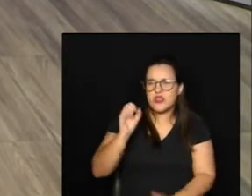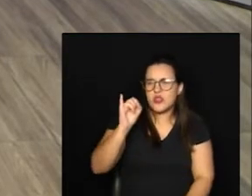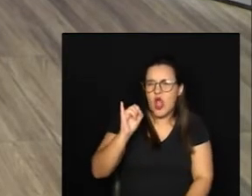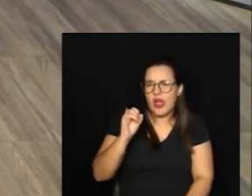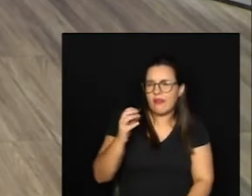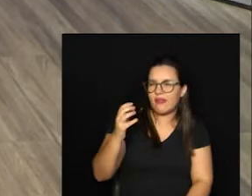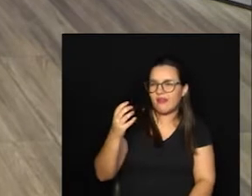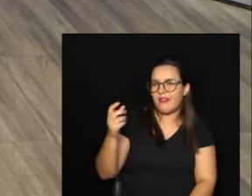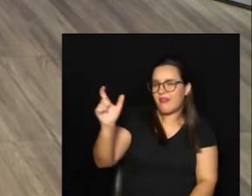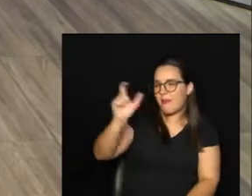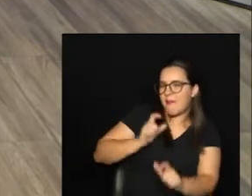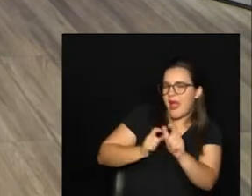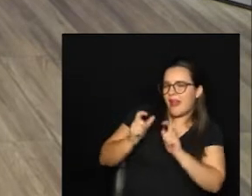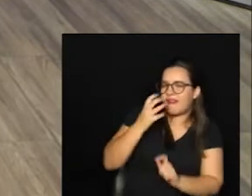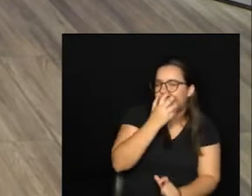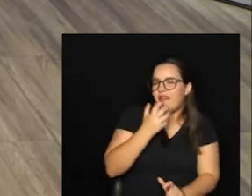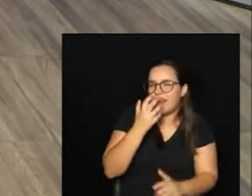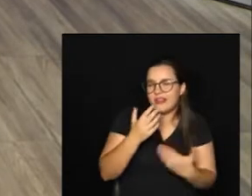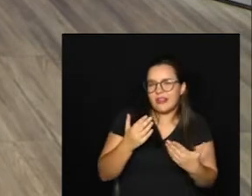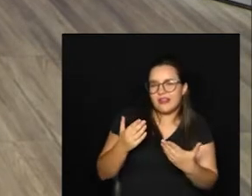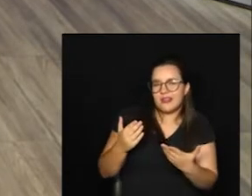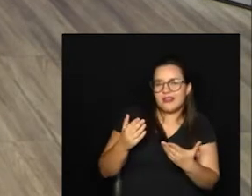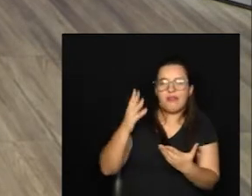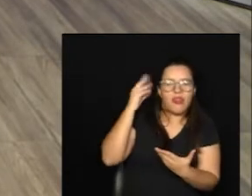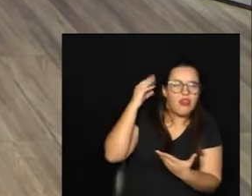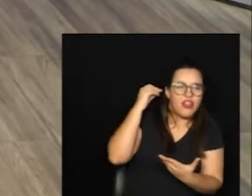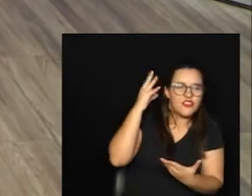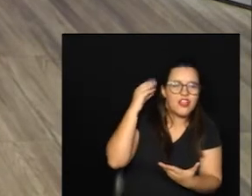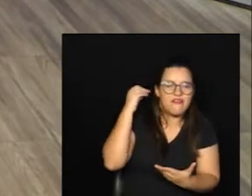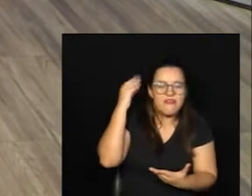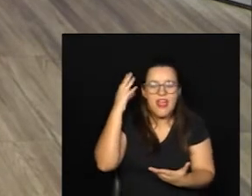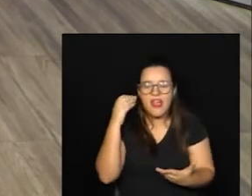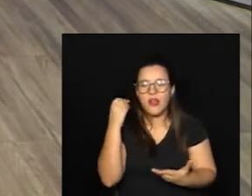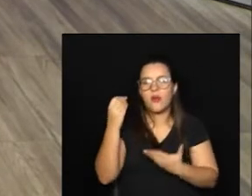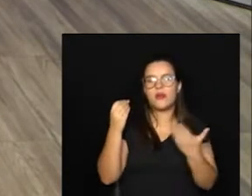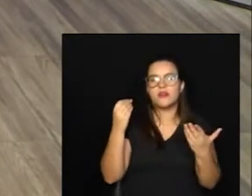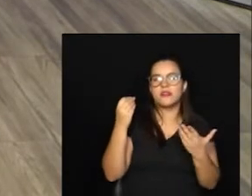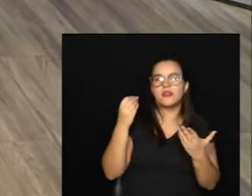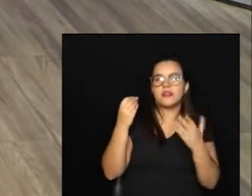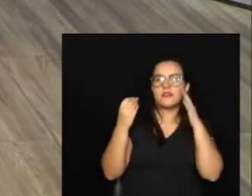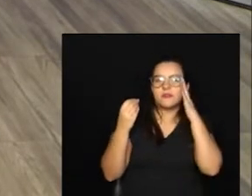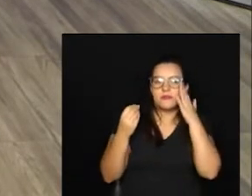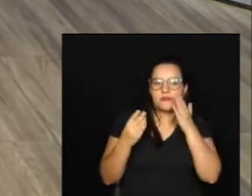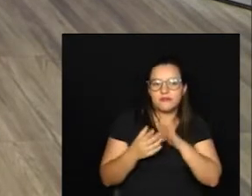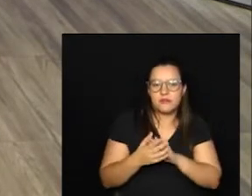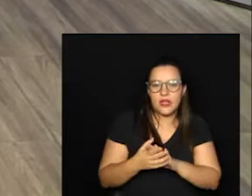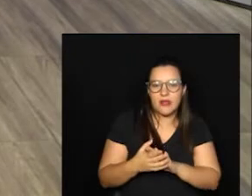eu não estou importunando ela. Como que ela pode perceber os sinais? É uma mão, é